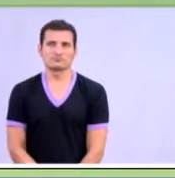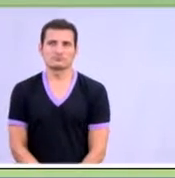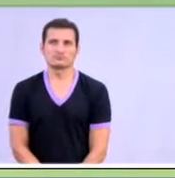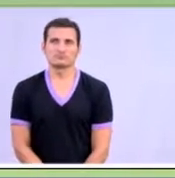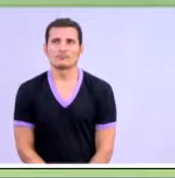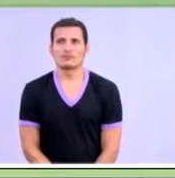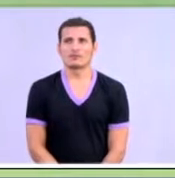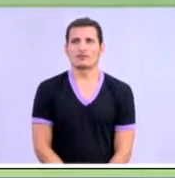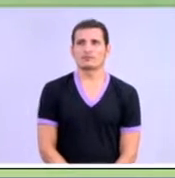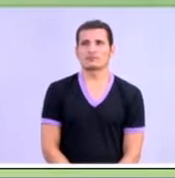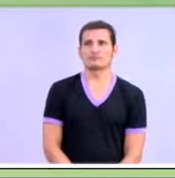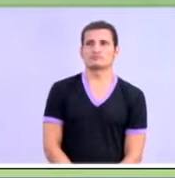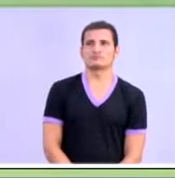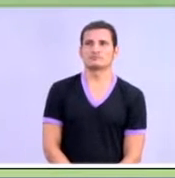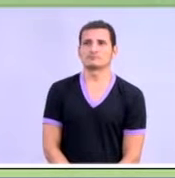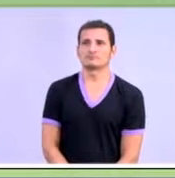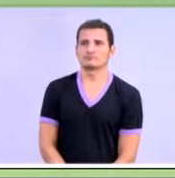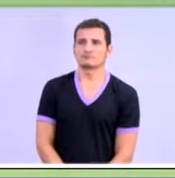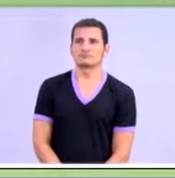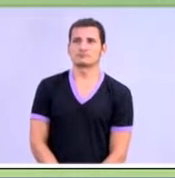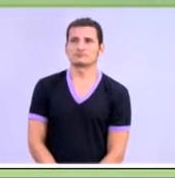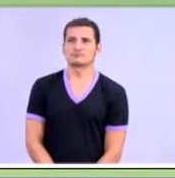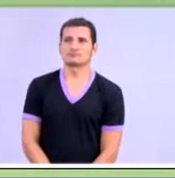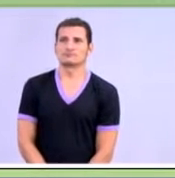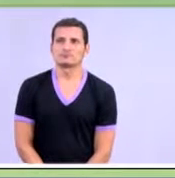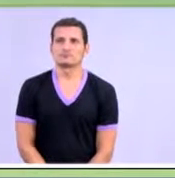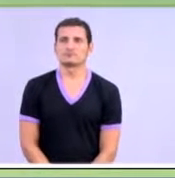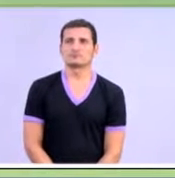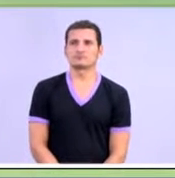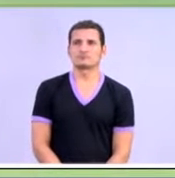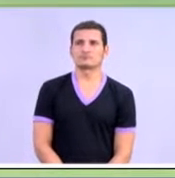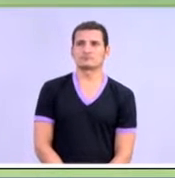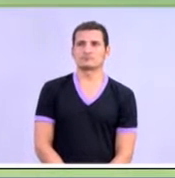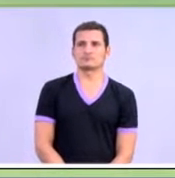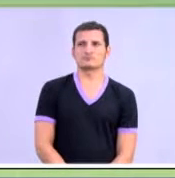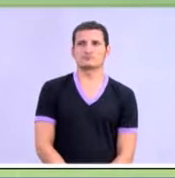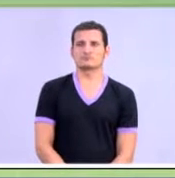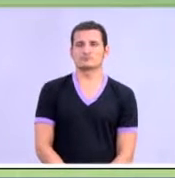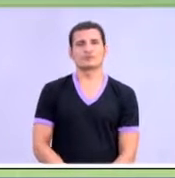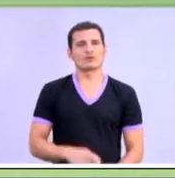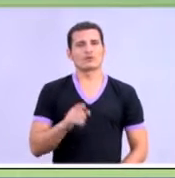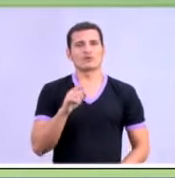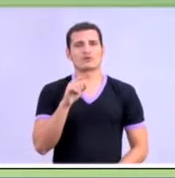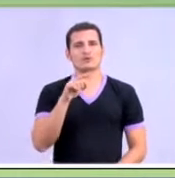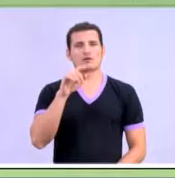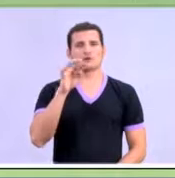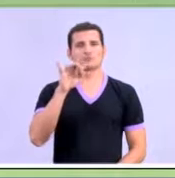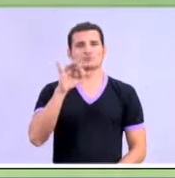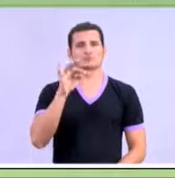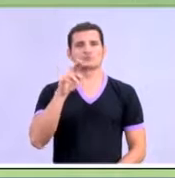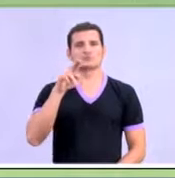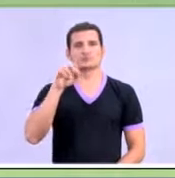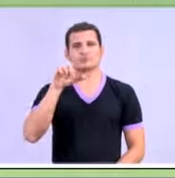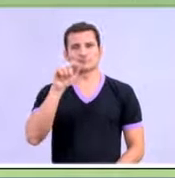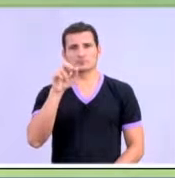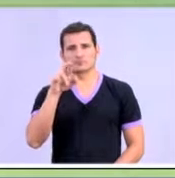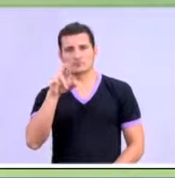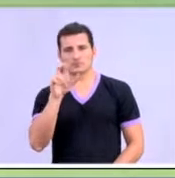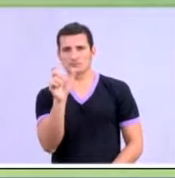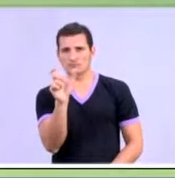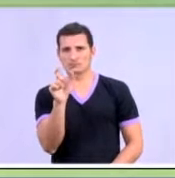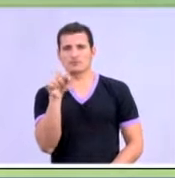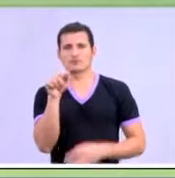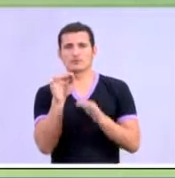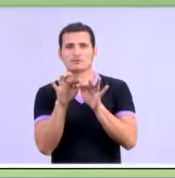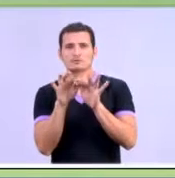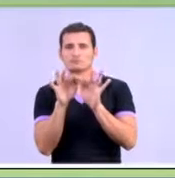titular não seria um outro objeto? Seria. Só que a gente fez aqui, colocou ele como um atributo simples aqui, só para